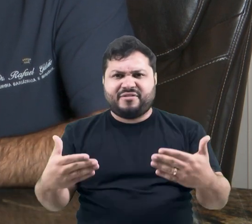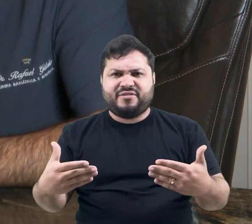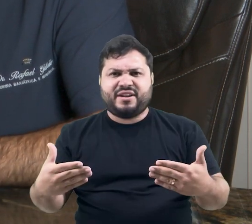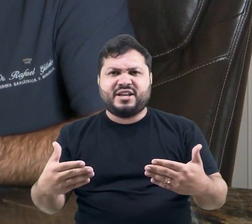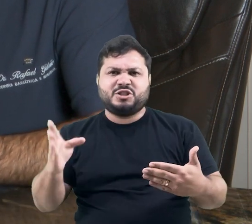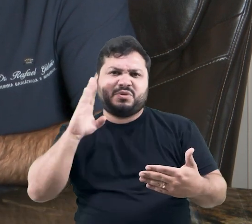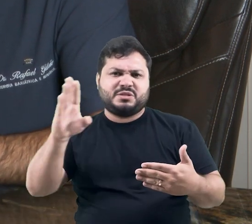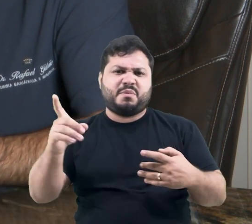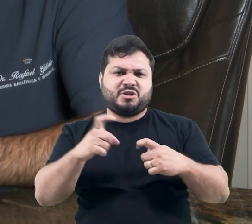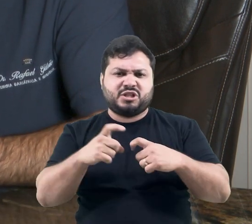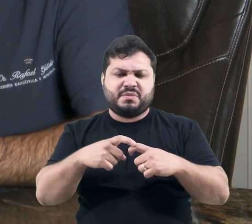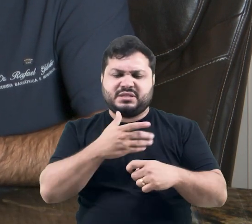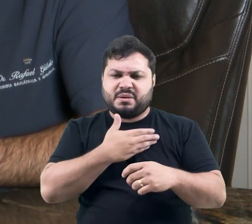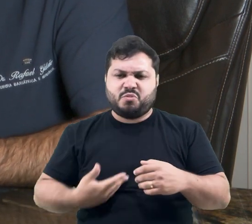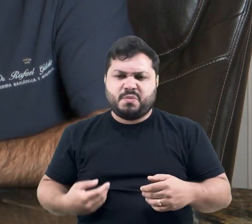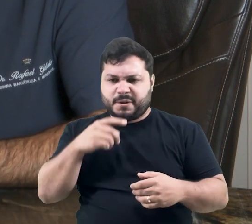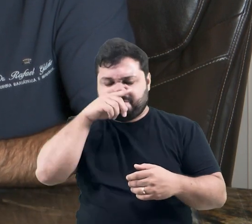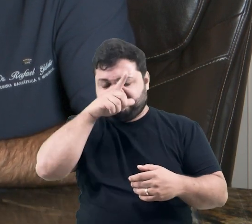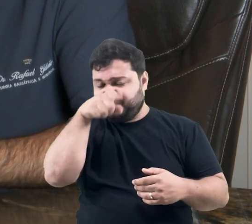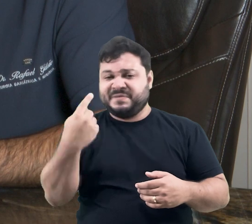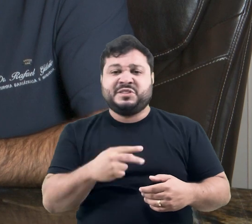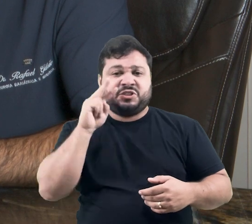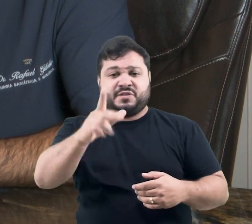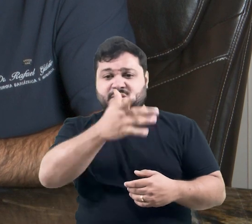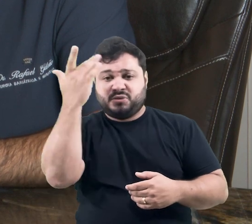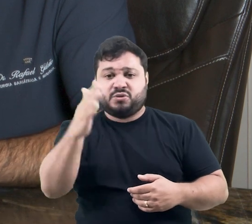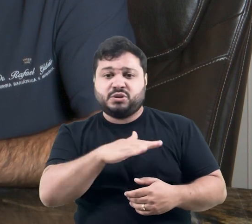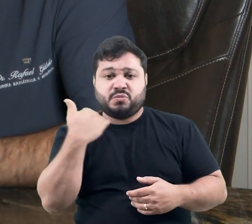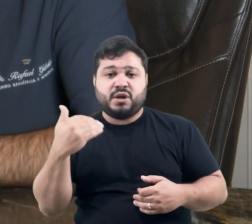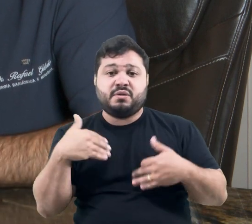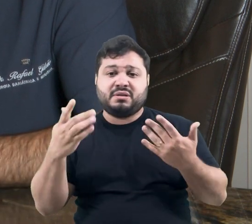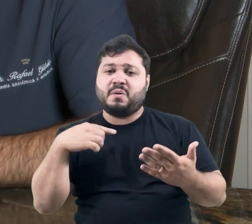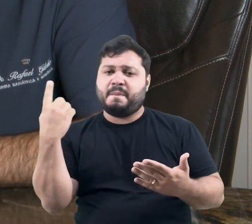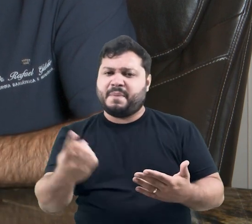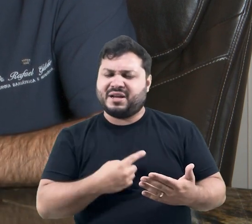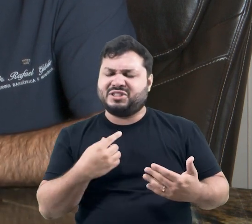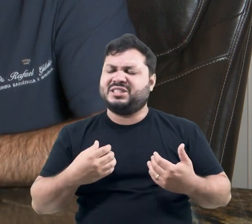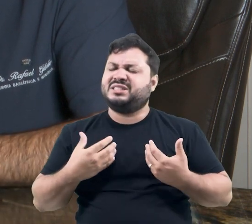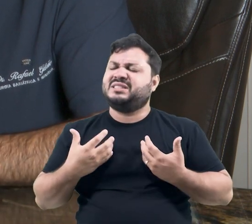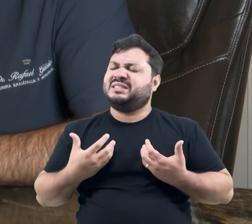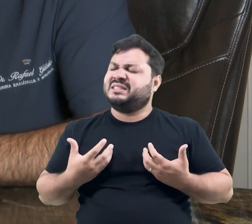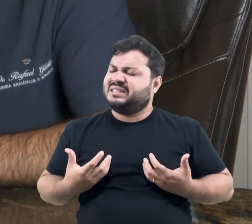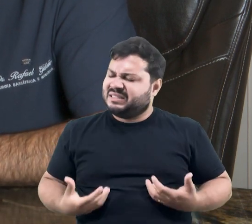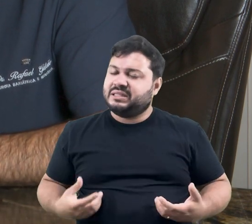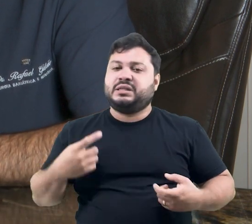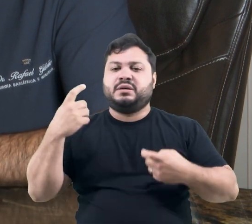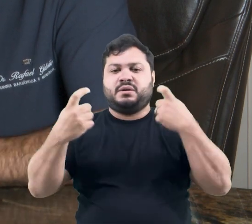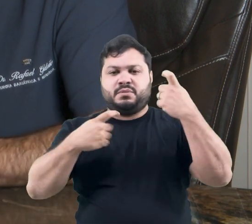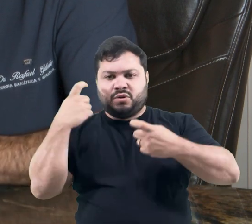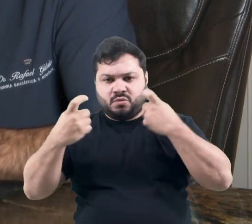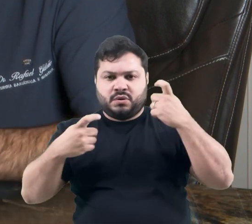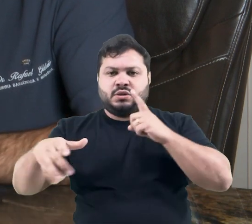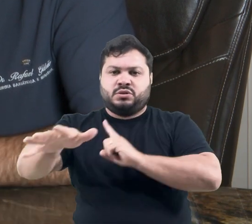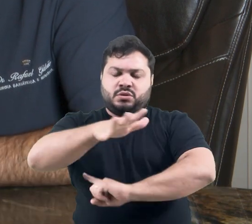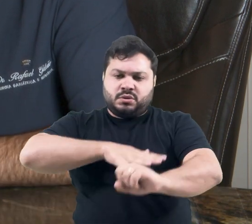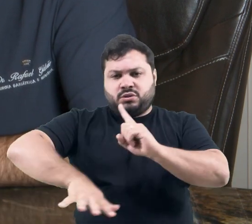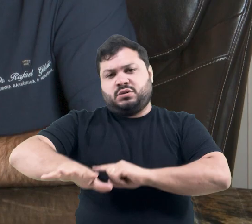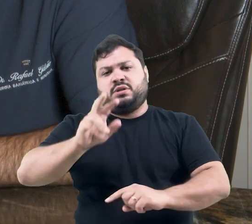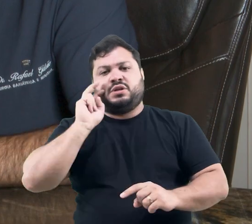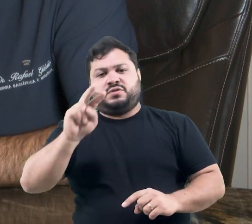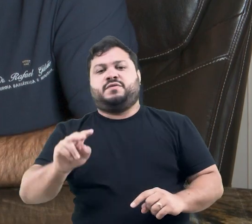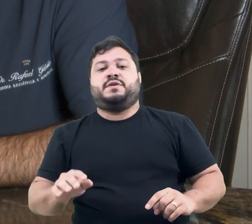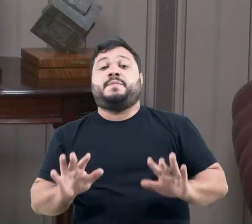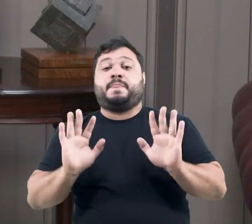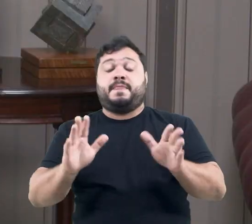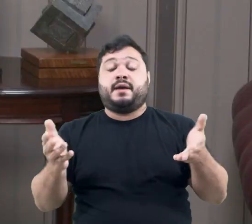frente, principalmente na medicina pública, a gente vê as pessoas morrendo na fila. Então, para a gente é muito desgastante e é muito preocupante como a sociedade encara